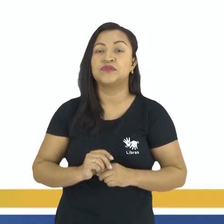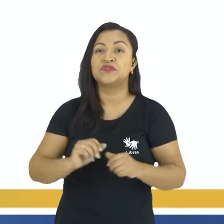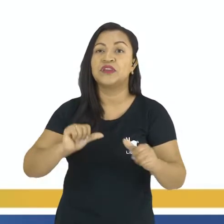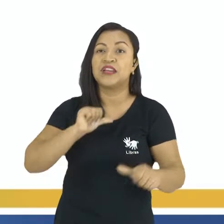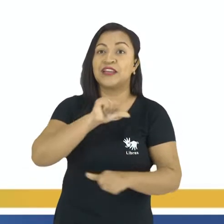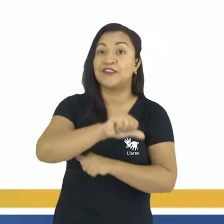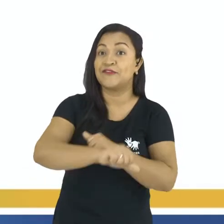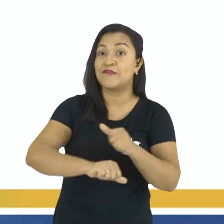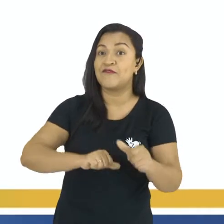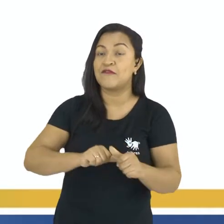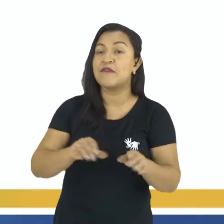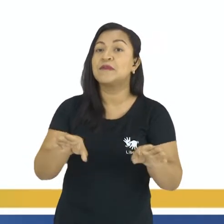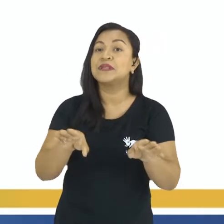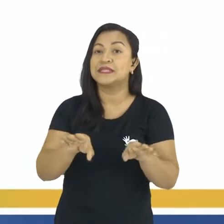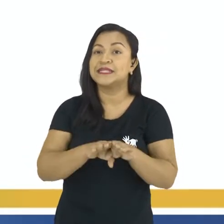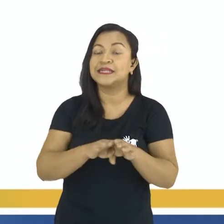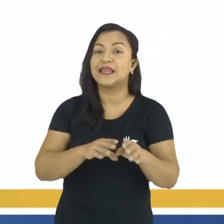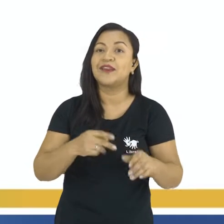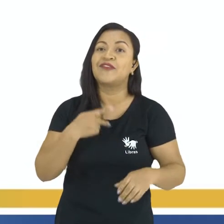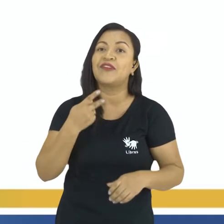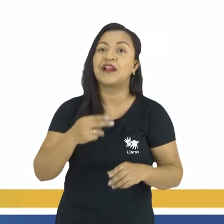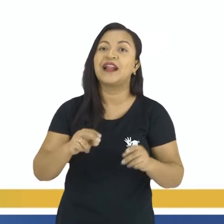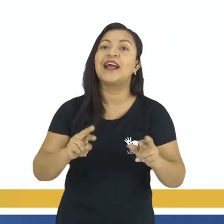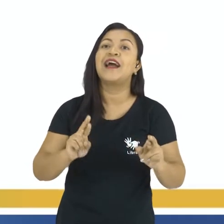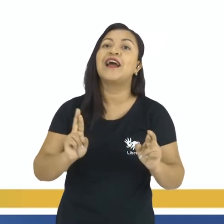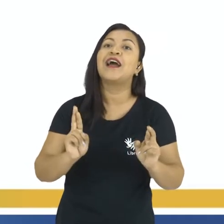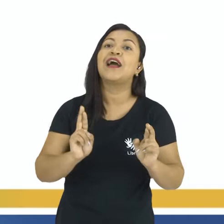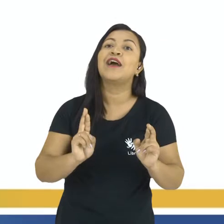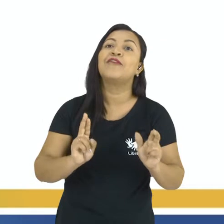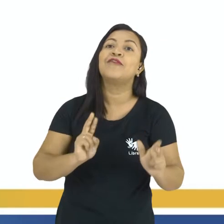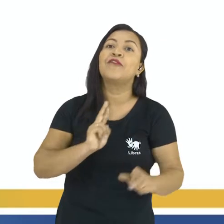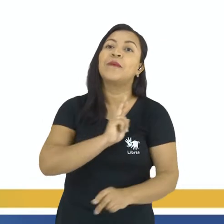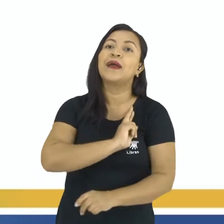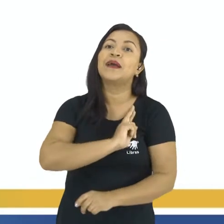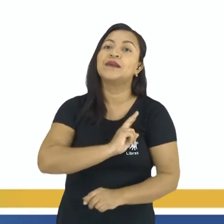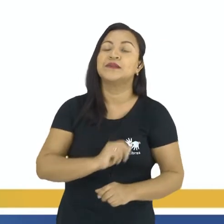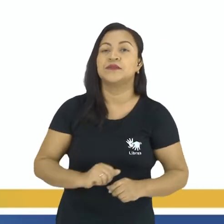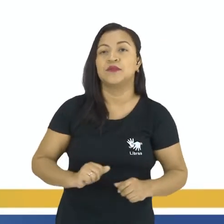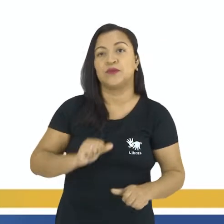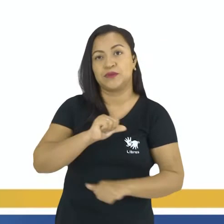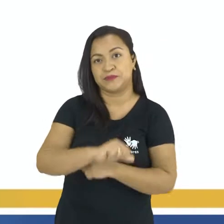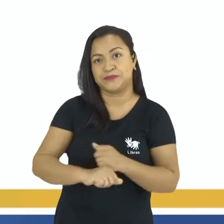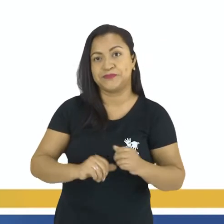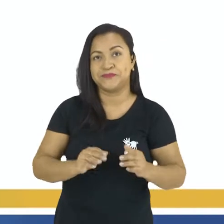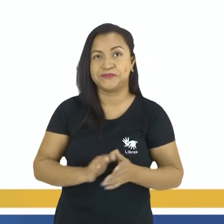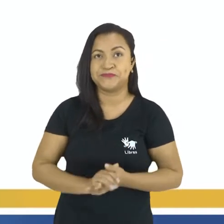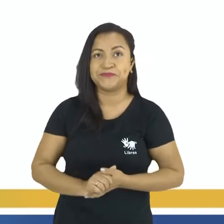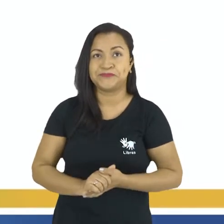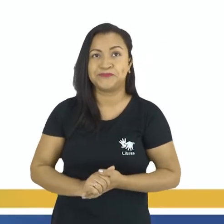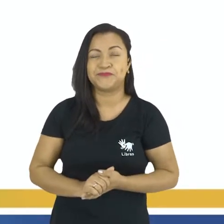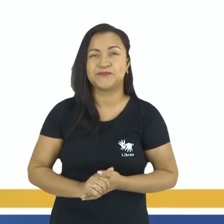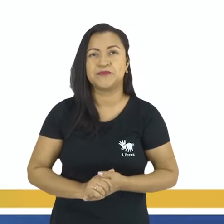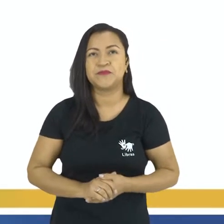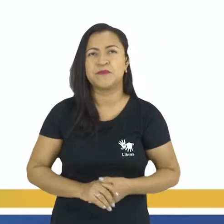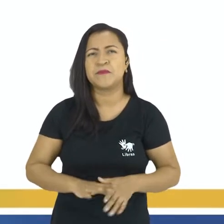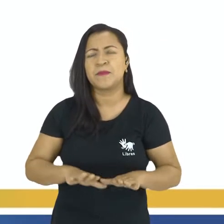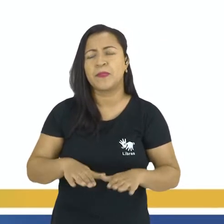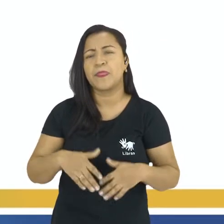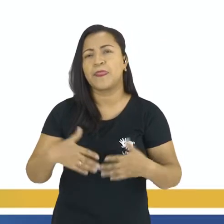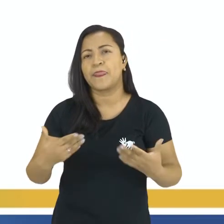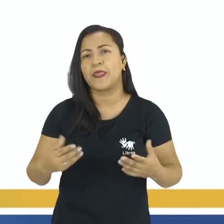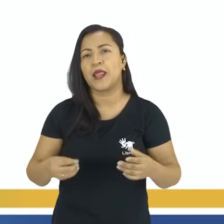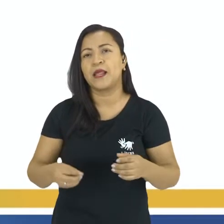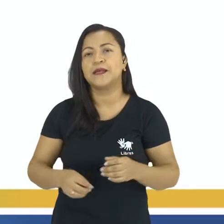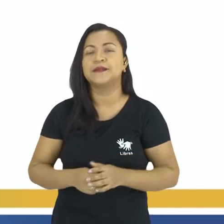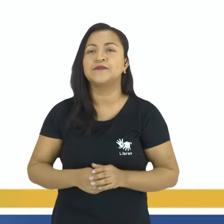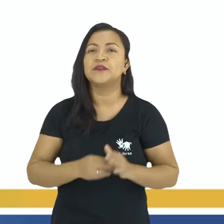Reforma Católica. Então vamos lá, pessoal, olha só. De olho na telinha. Quais as medidas tomadas